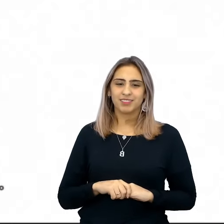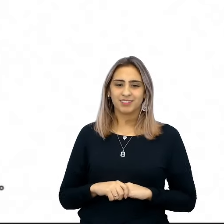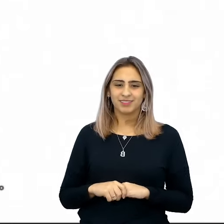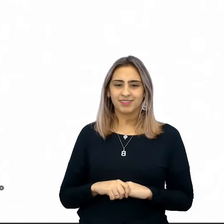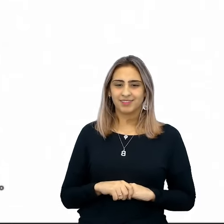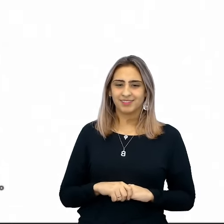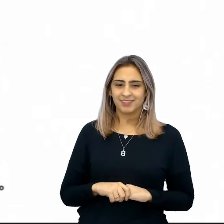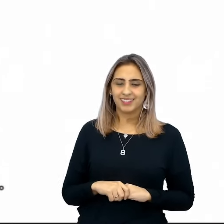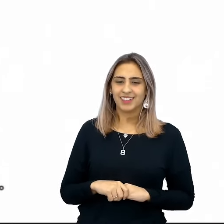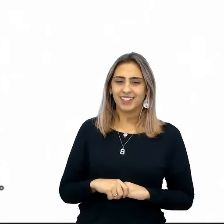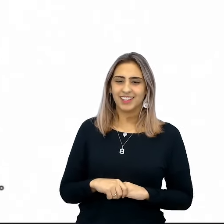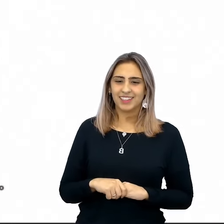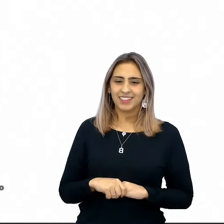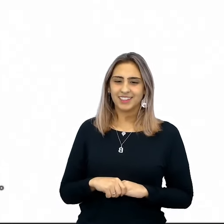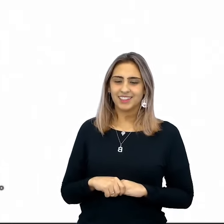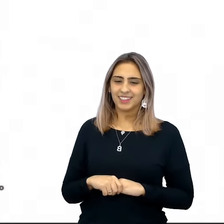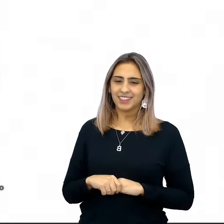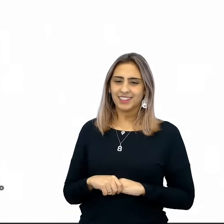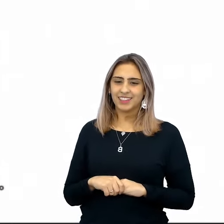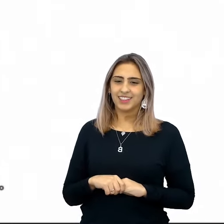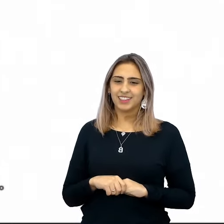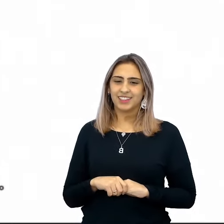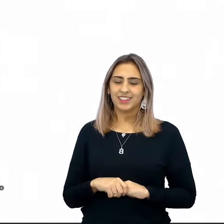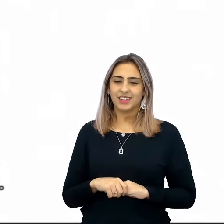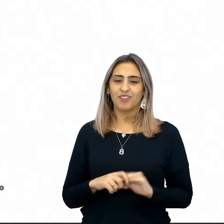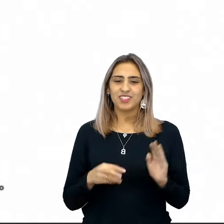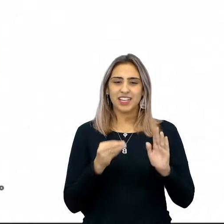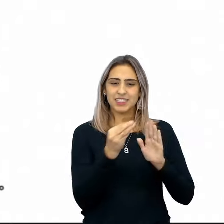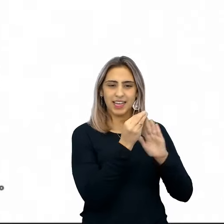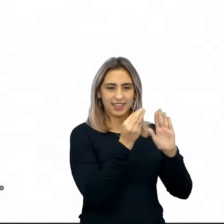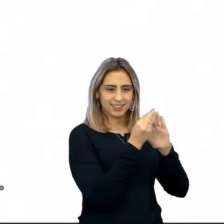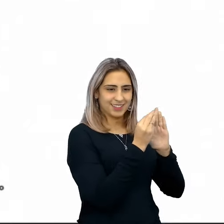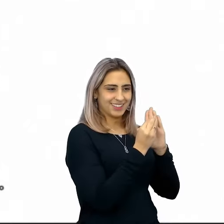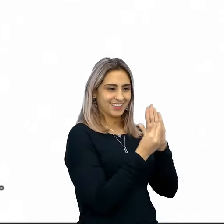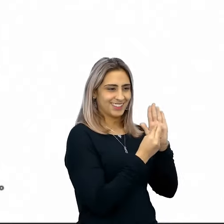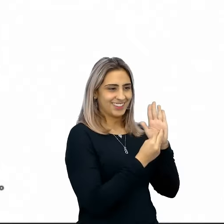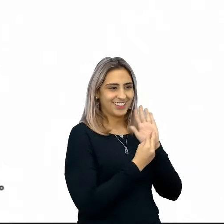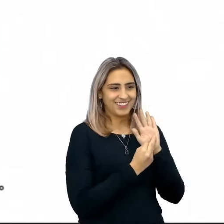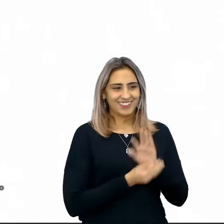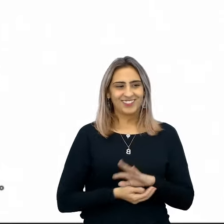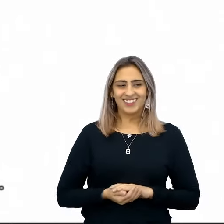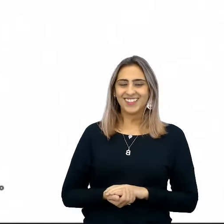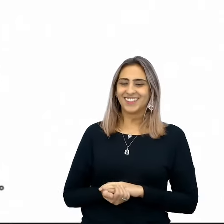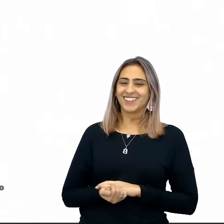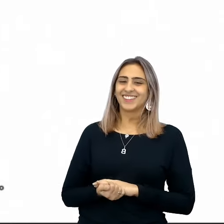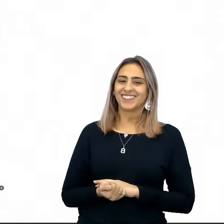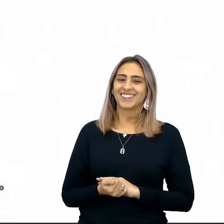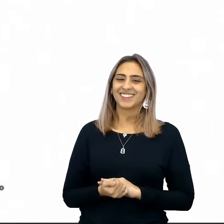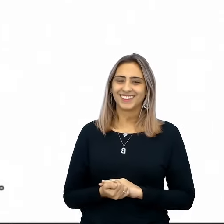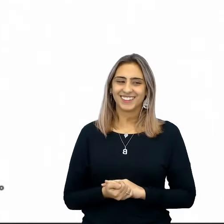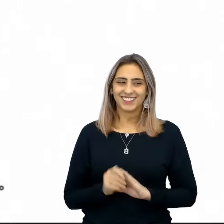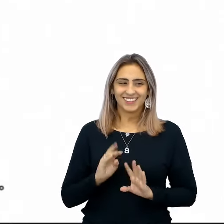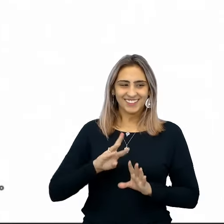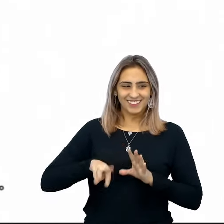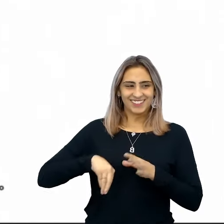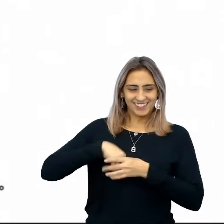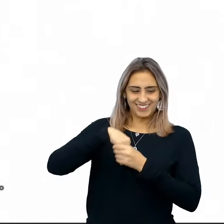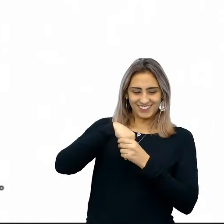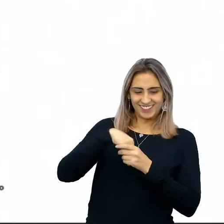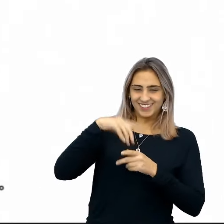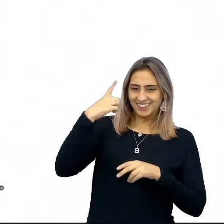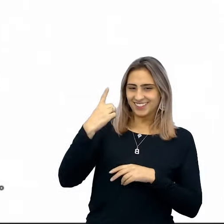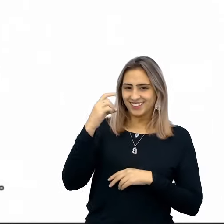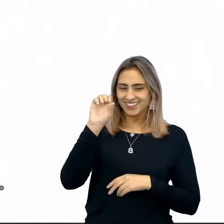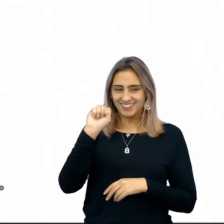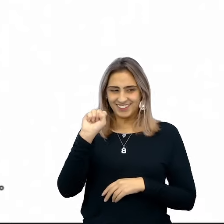com eles é a pergunta primeiro. Então, as crianças, aquelas crianças que talvez responderiam